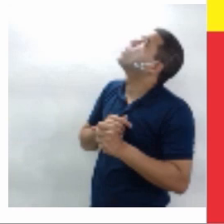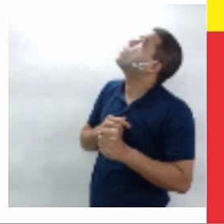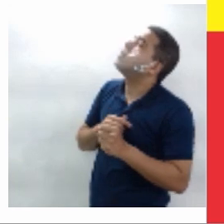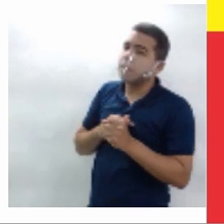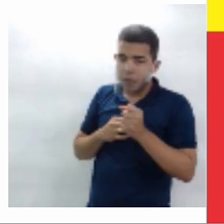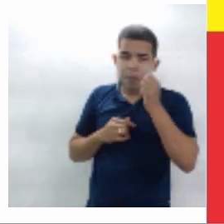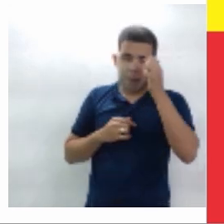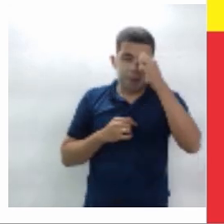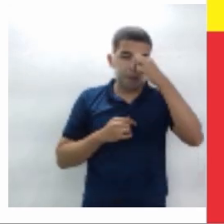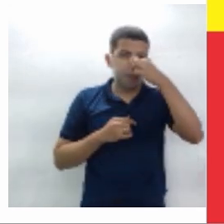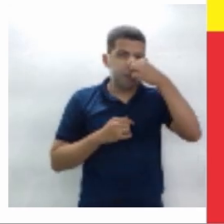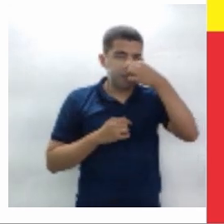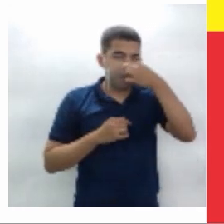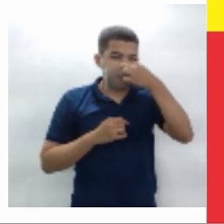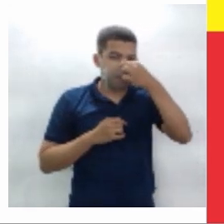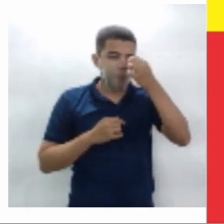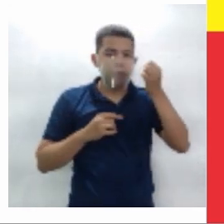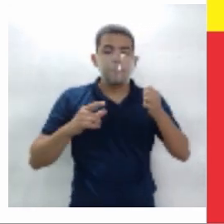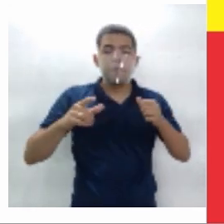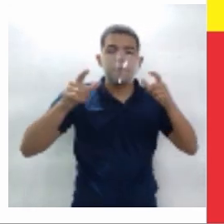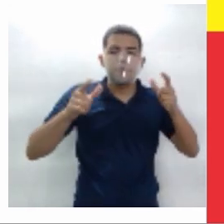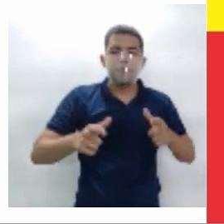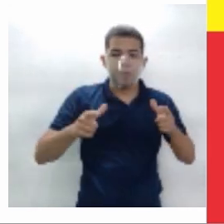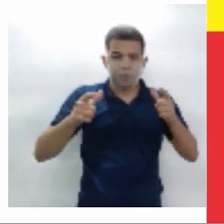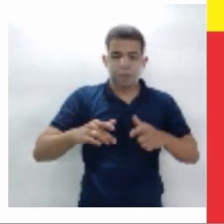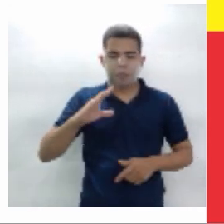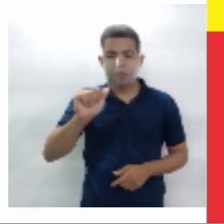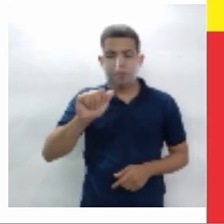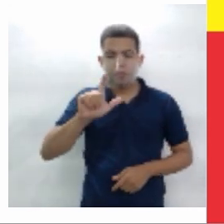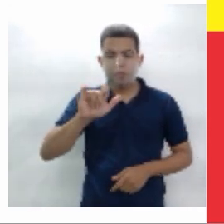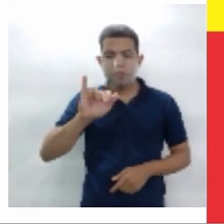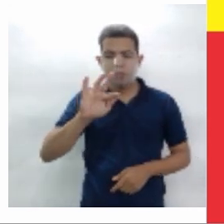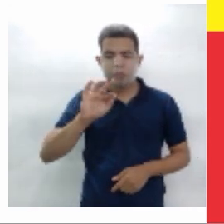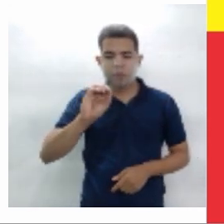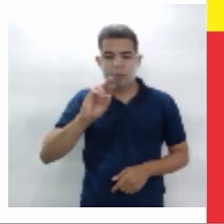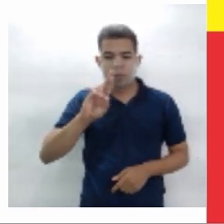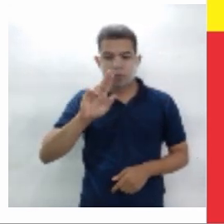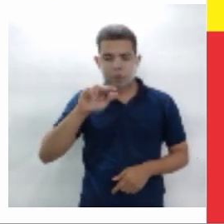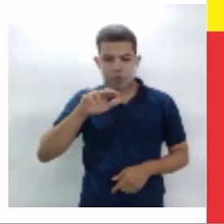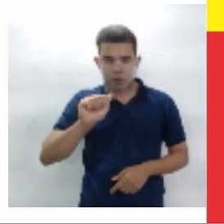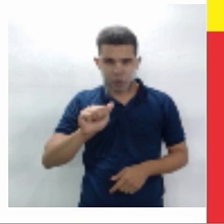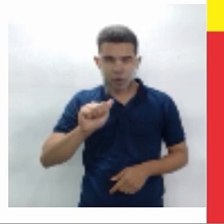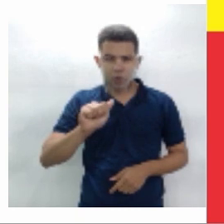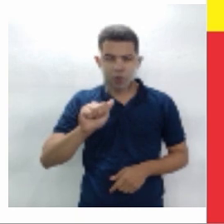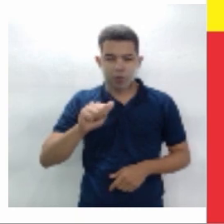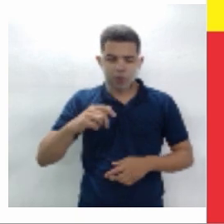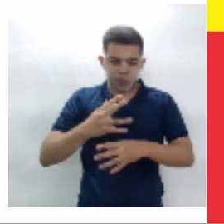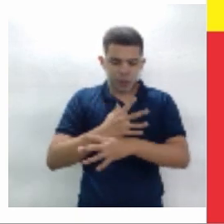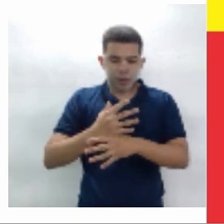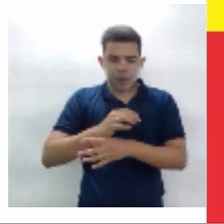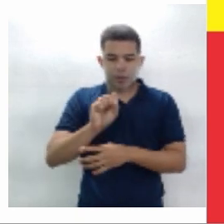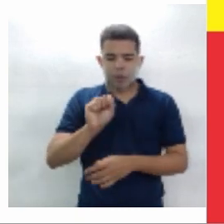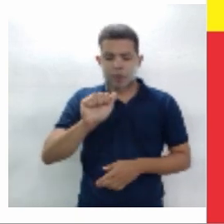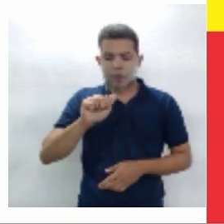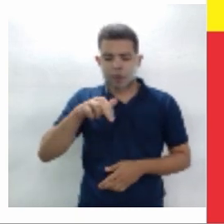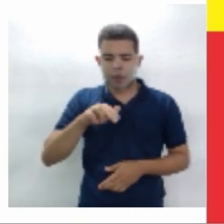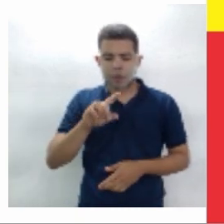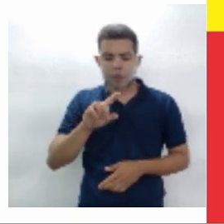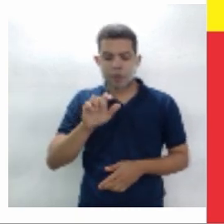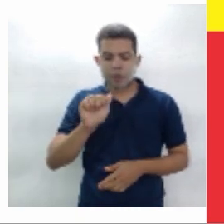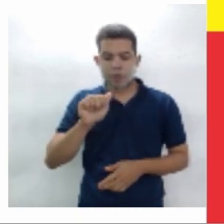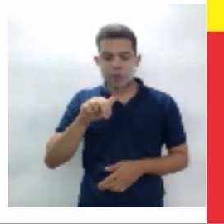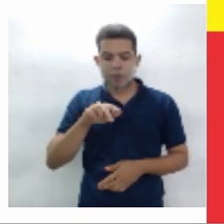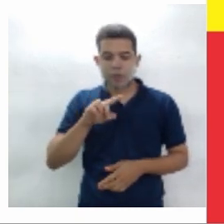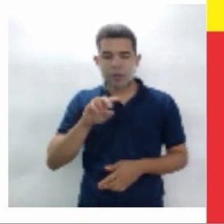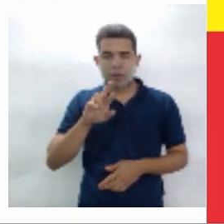na Califórnia, nos Estados Unidos. Essa falha daí, por quê? Uma placa ela deslizou ao longo